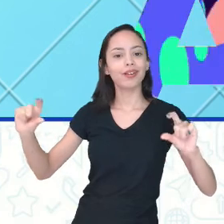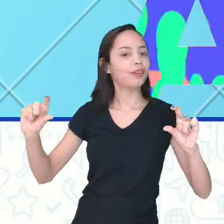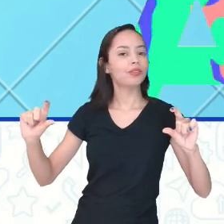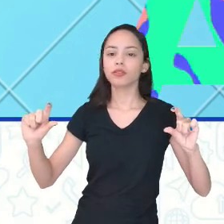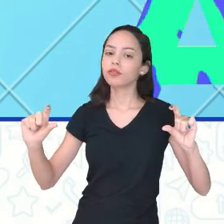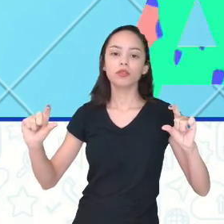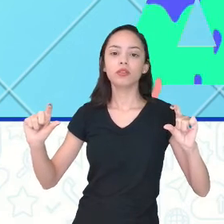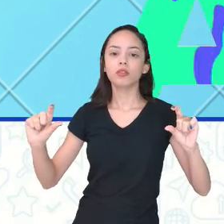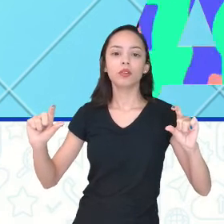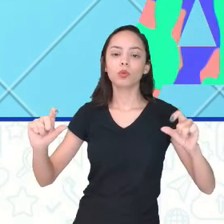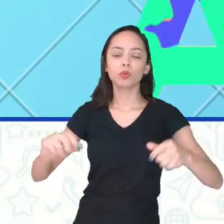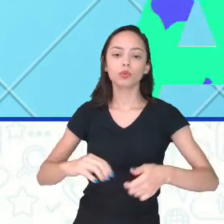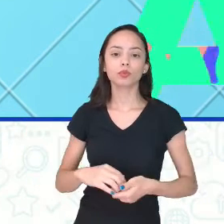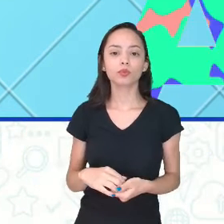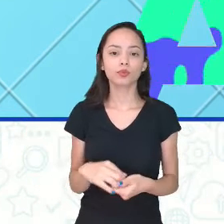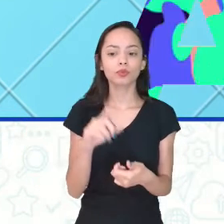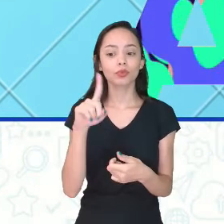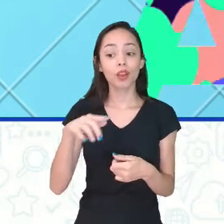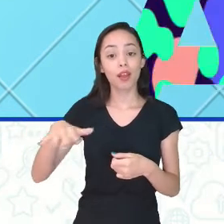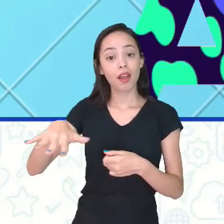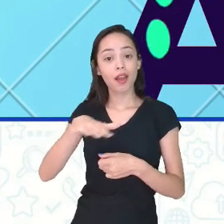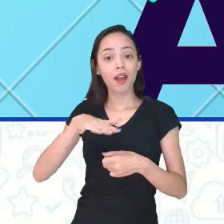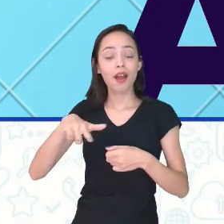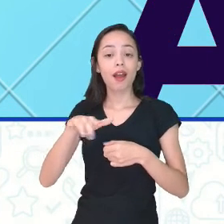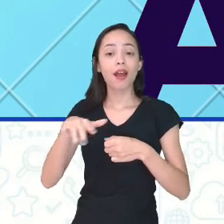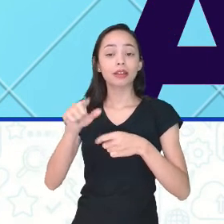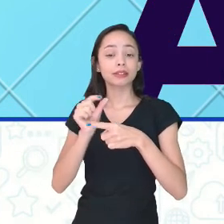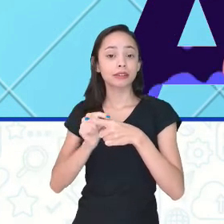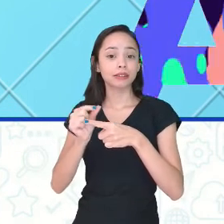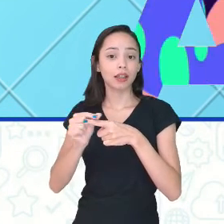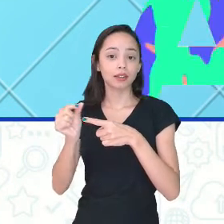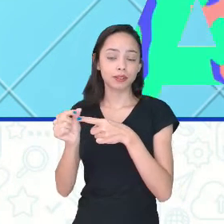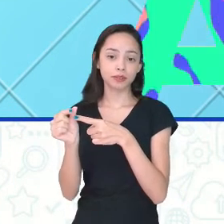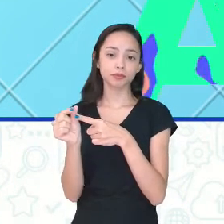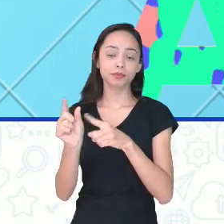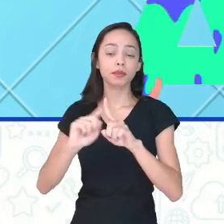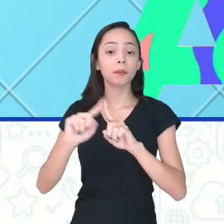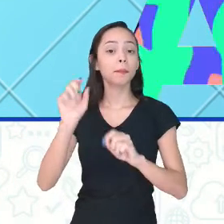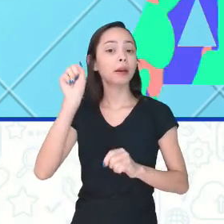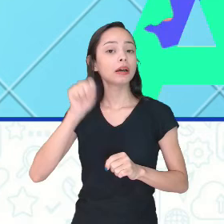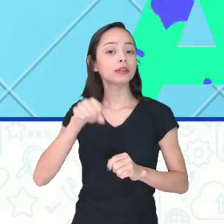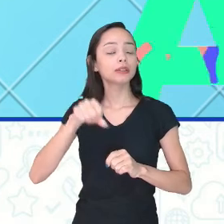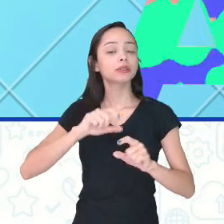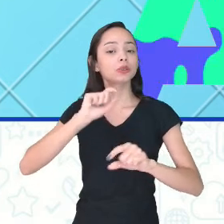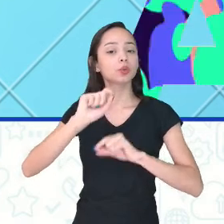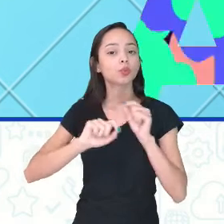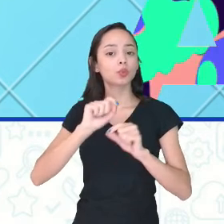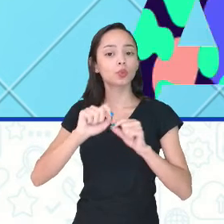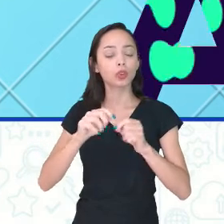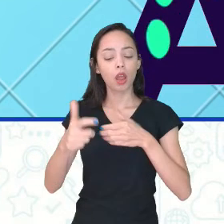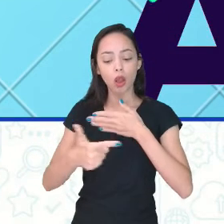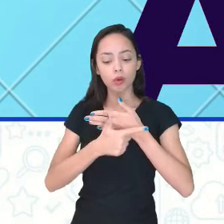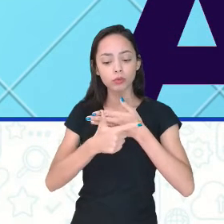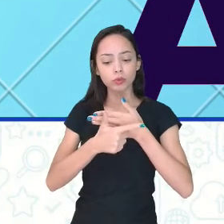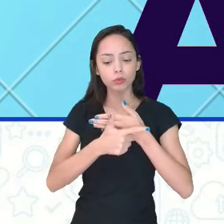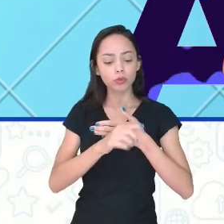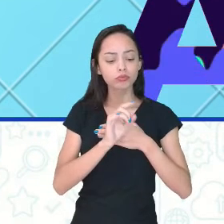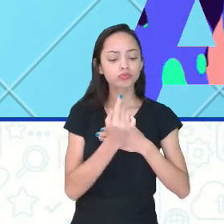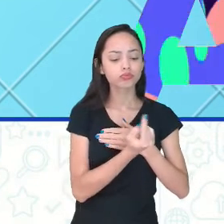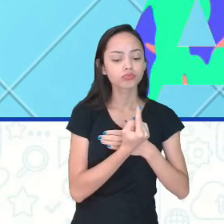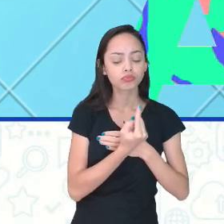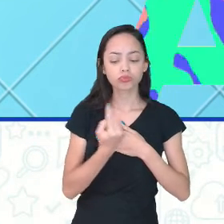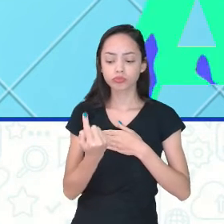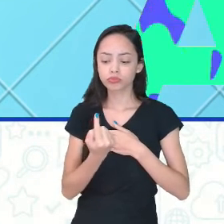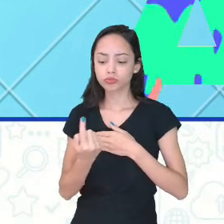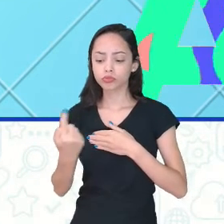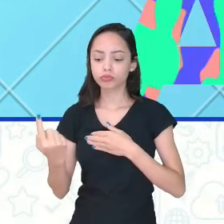tá? Que seria o campo da sintaxe, mas sim as funções delas isoladamente, ou seja, o que essas